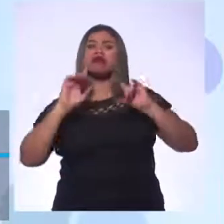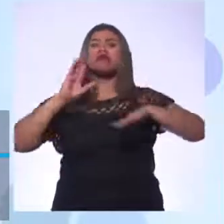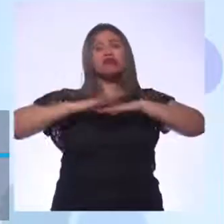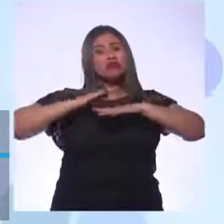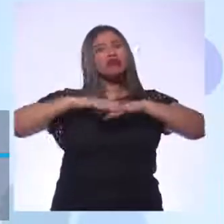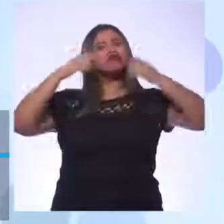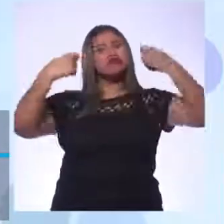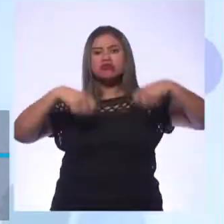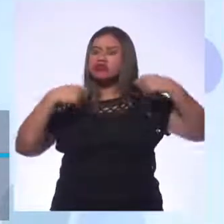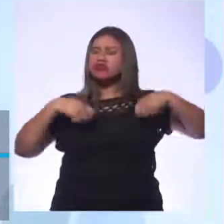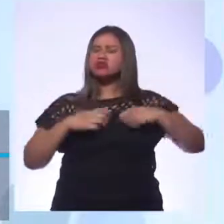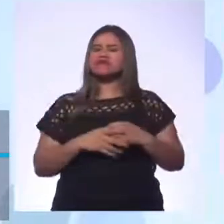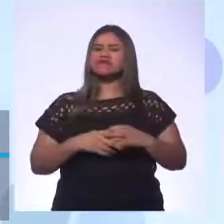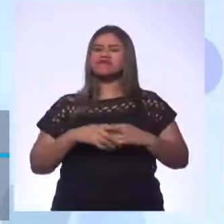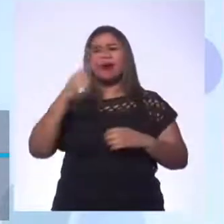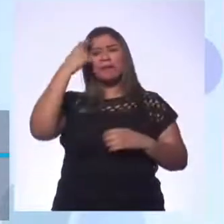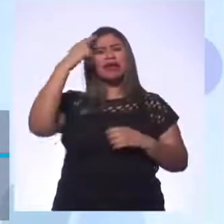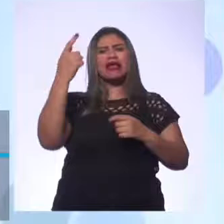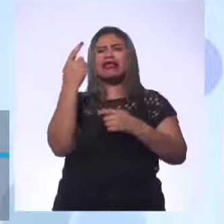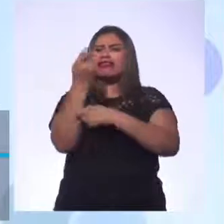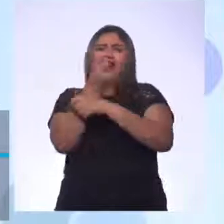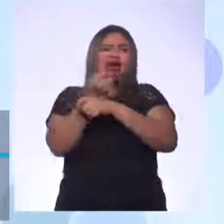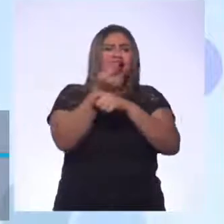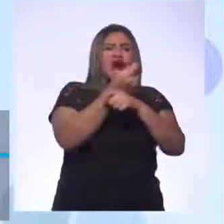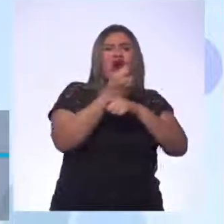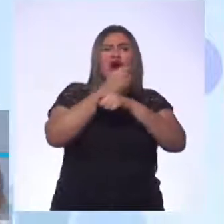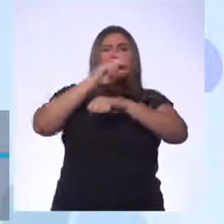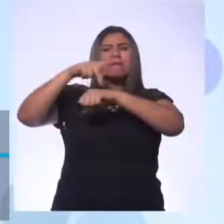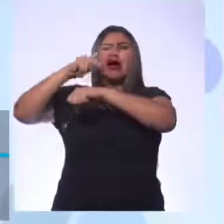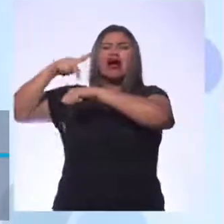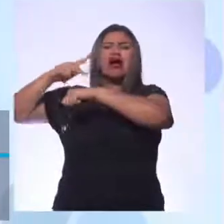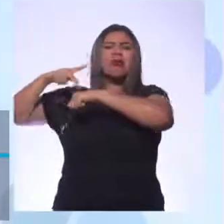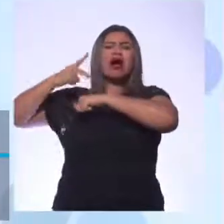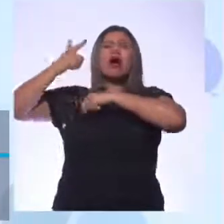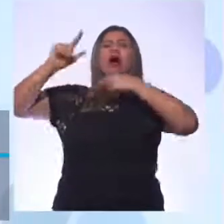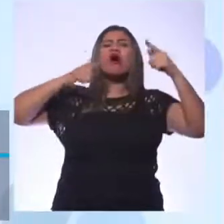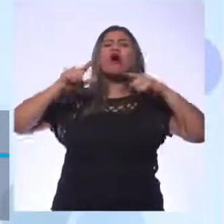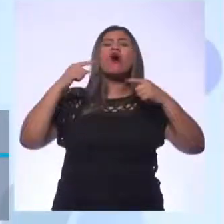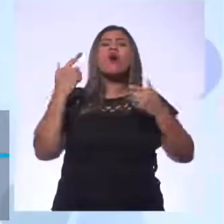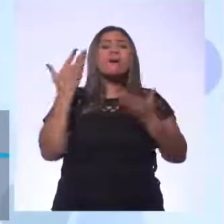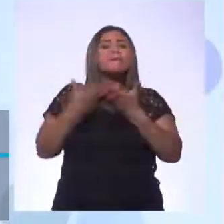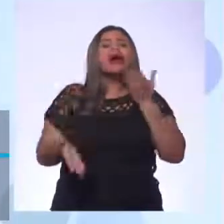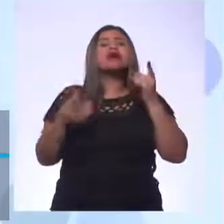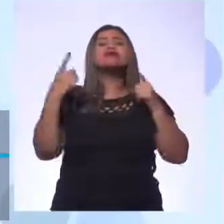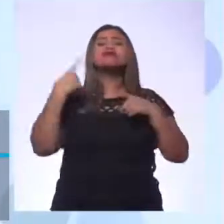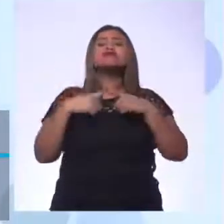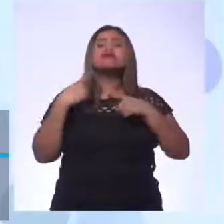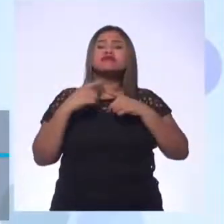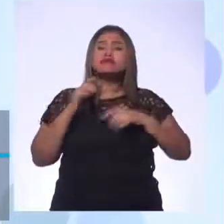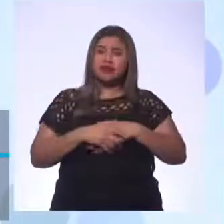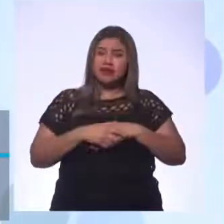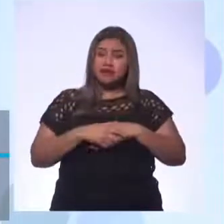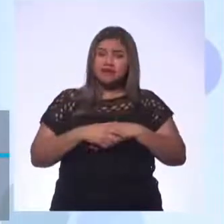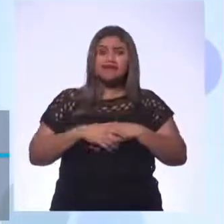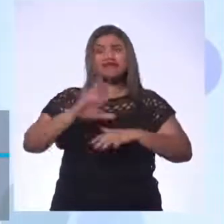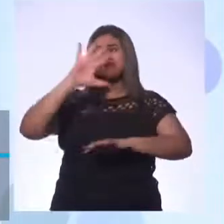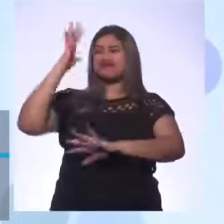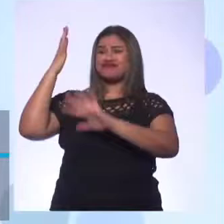Por que a gente está perdendo tanto negócio aí mundo afora, se tratando de Brasil? Por causa do nosso descaso com o meio ambiente